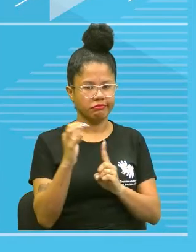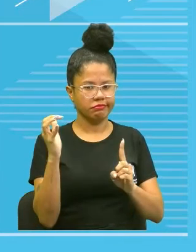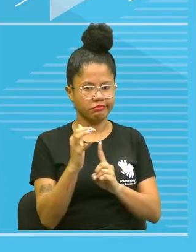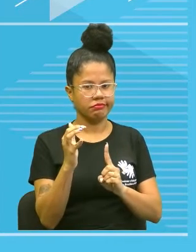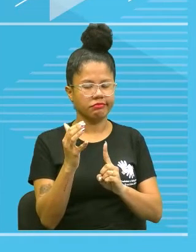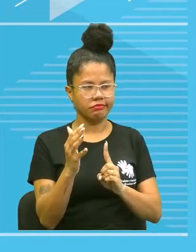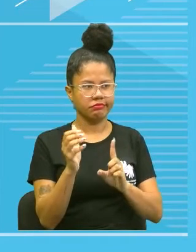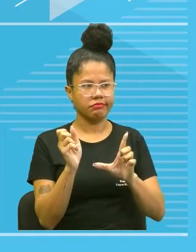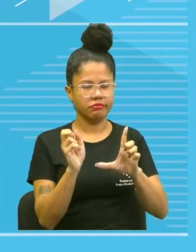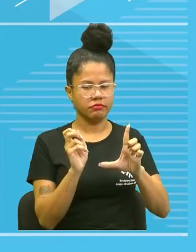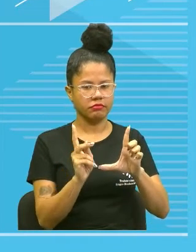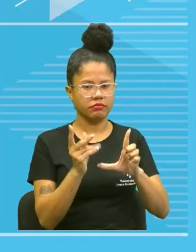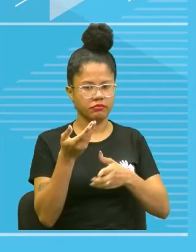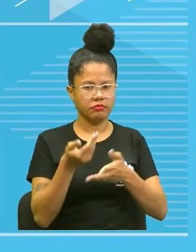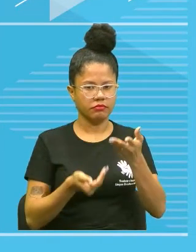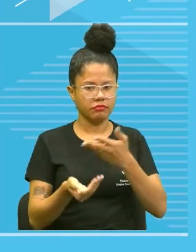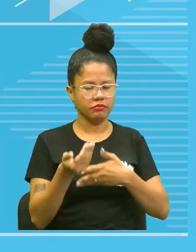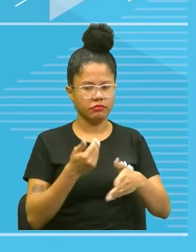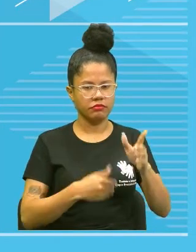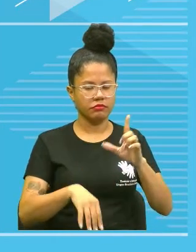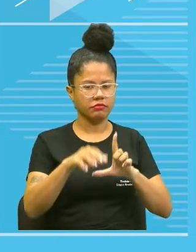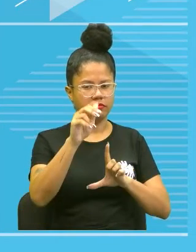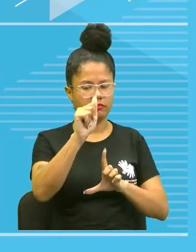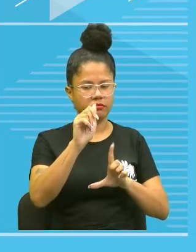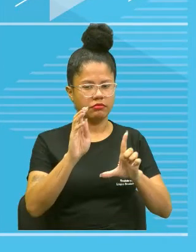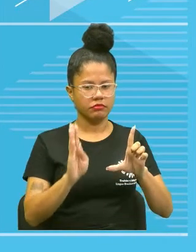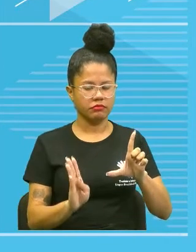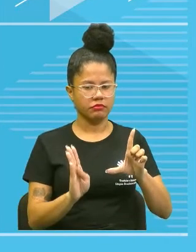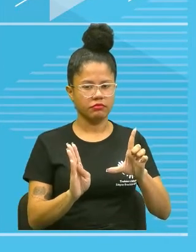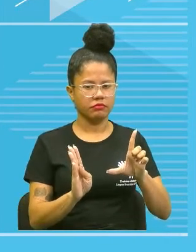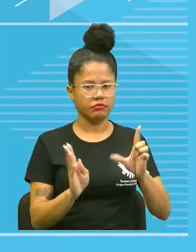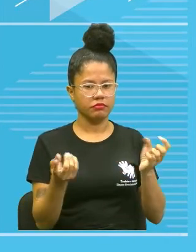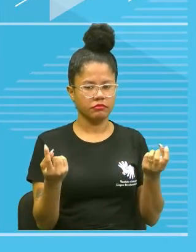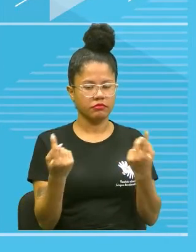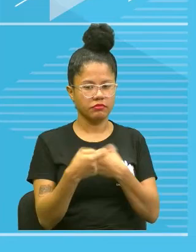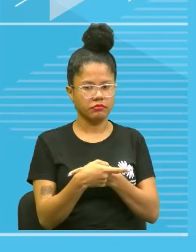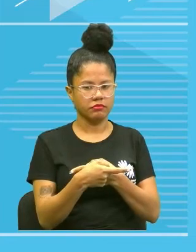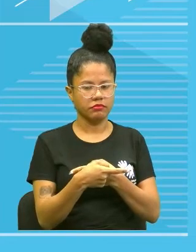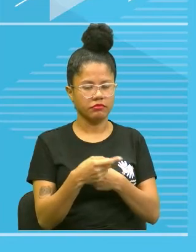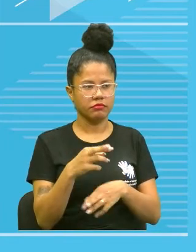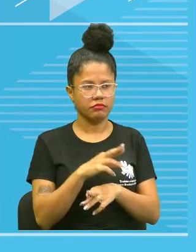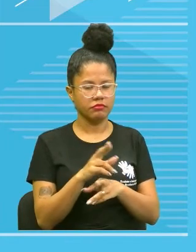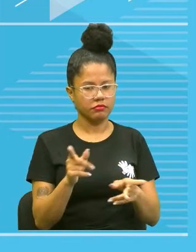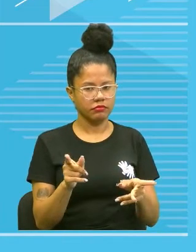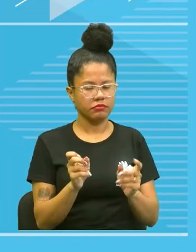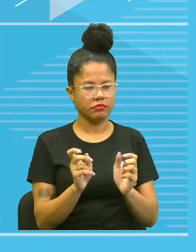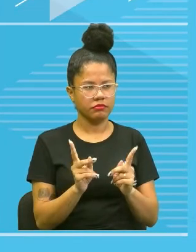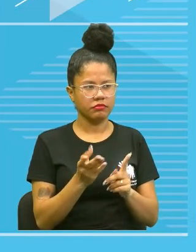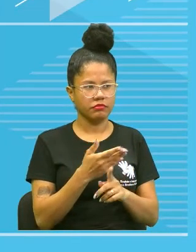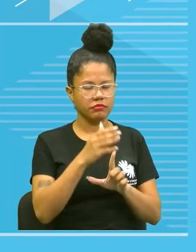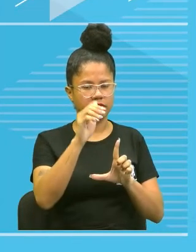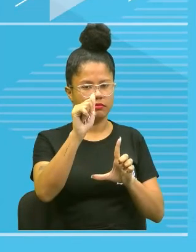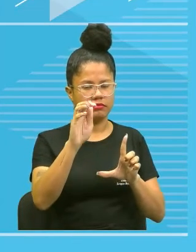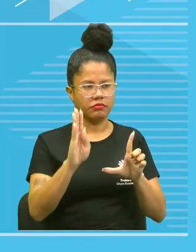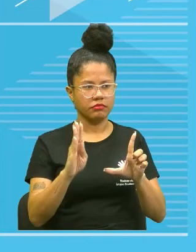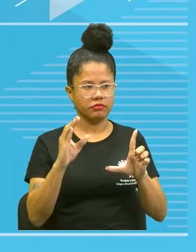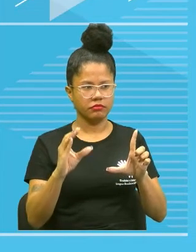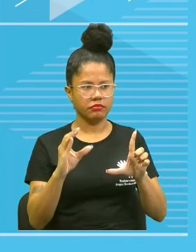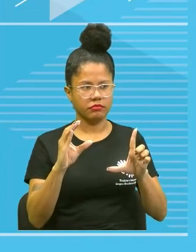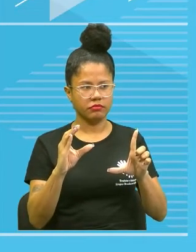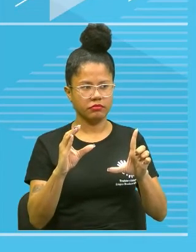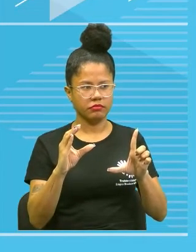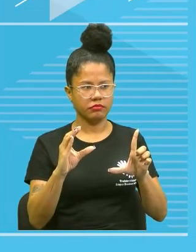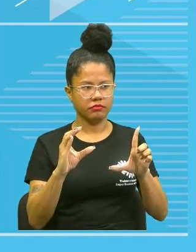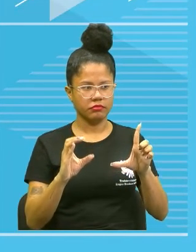relação pressão-volume que a gente já viu em aulas passadas, sendo inversamente proporcionais. Do ponto B para o ponto C, eu tenho uma